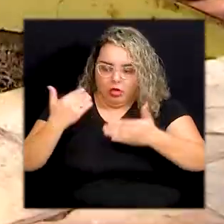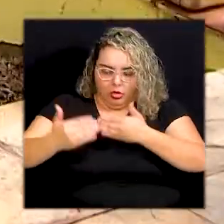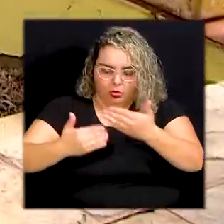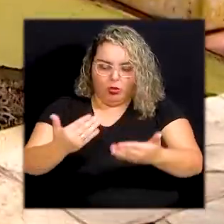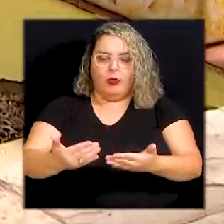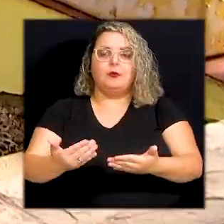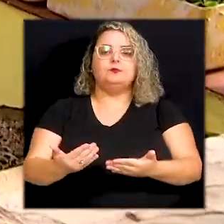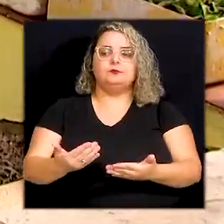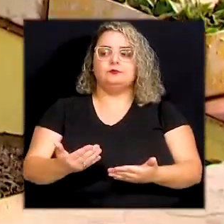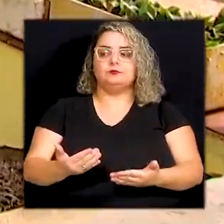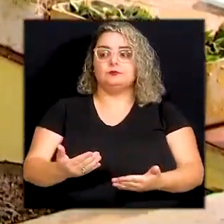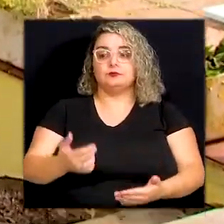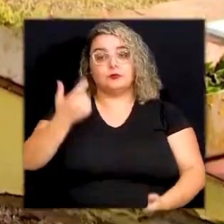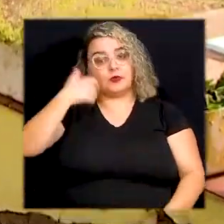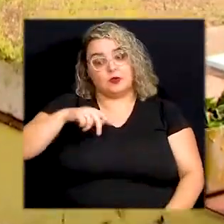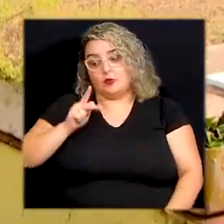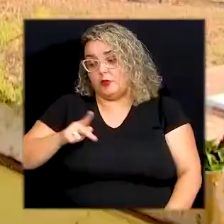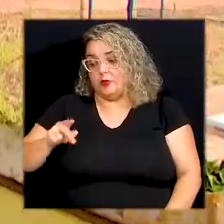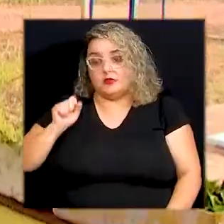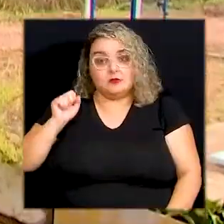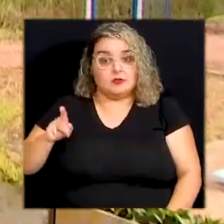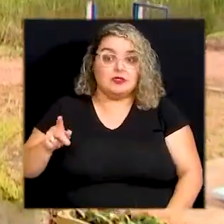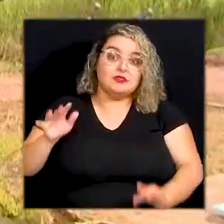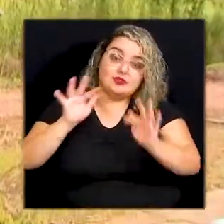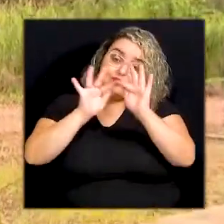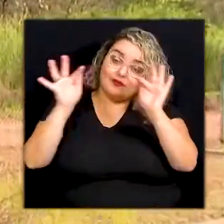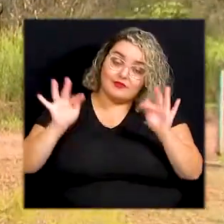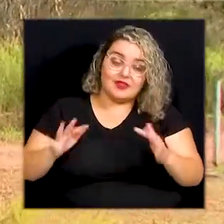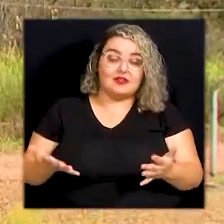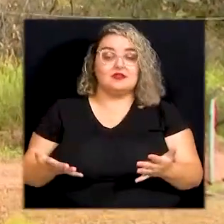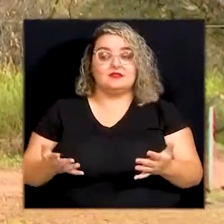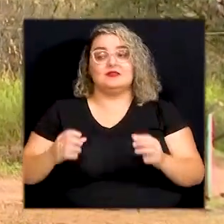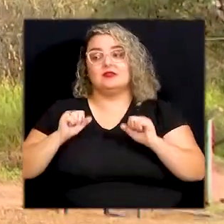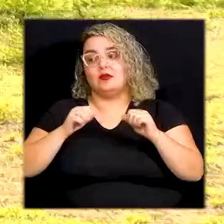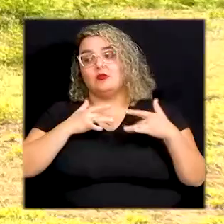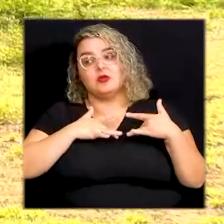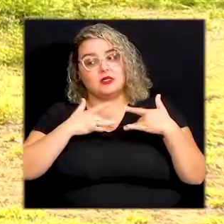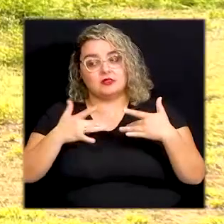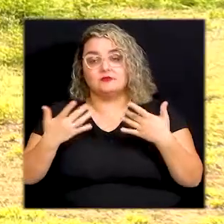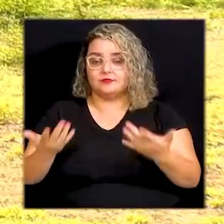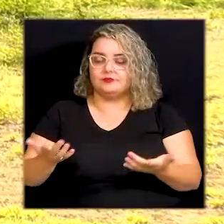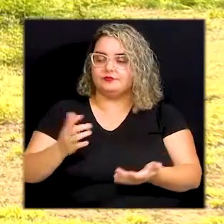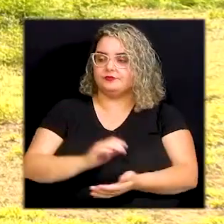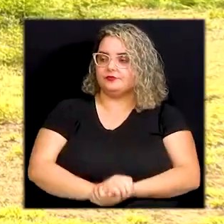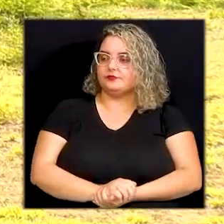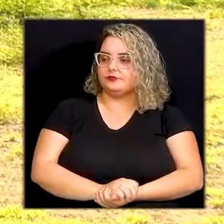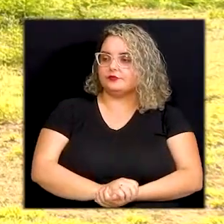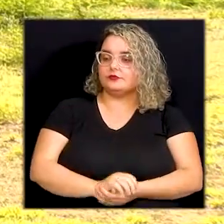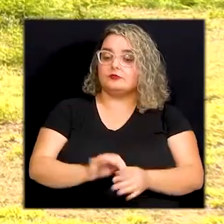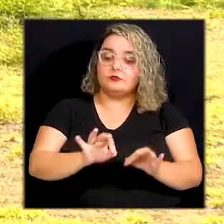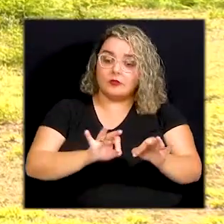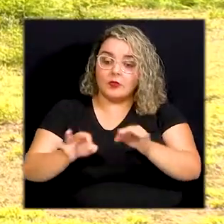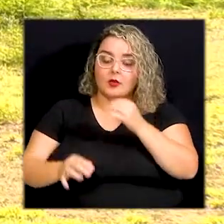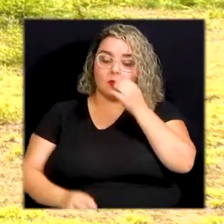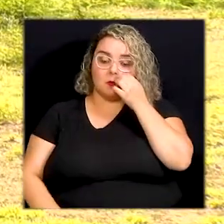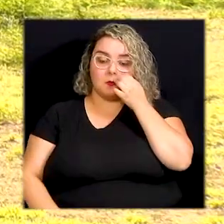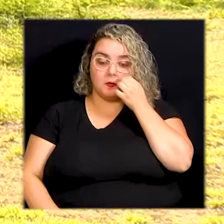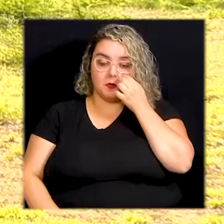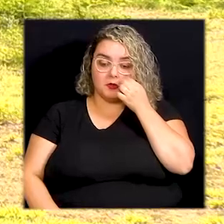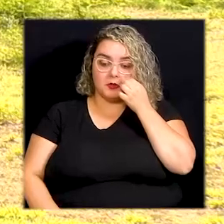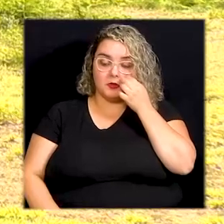condição. Eu sou só uma professora aposentada, mas sou feliz de poder ser voluntário, né? Então, o projeto eu acho que é